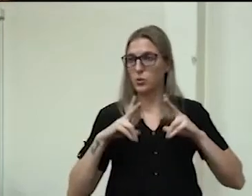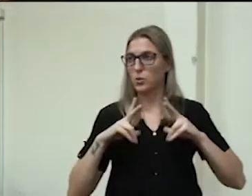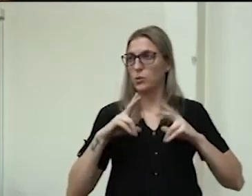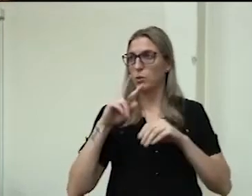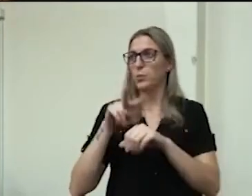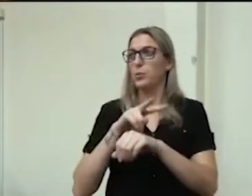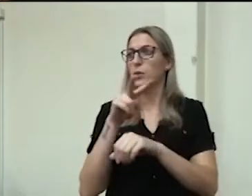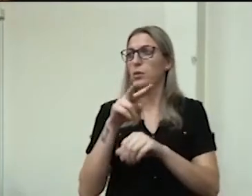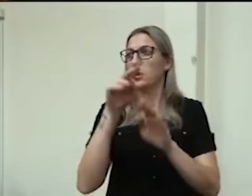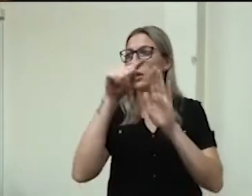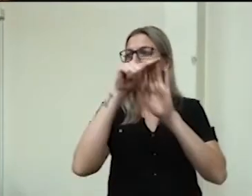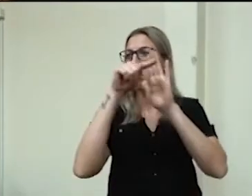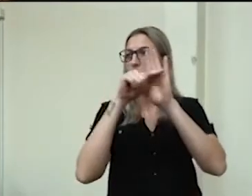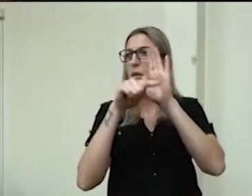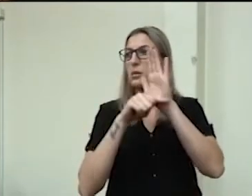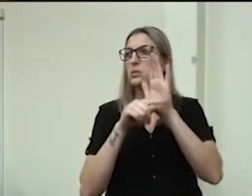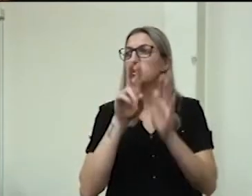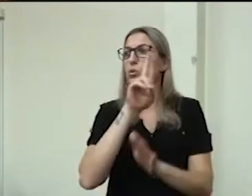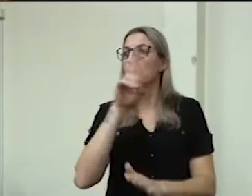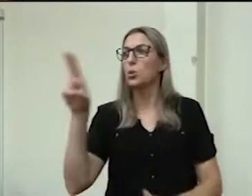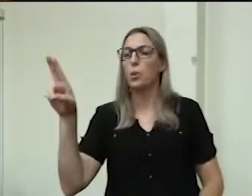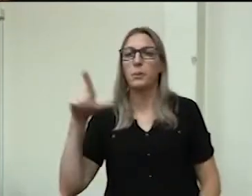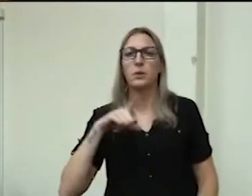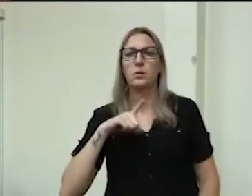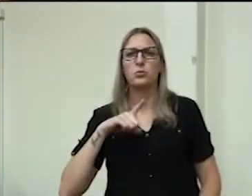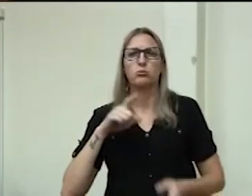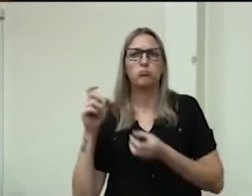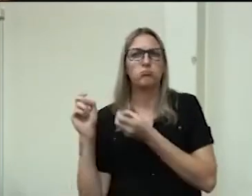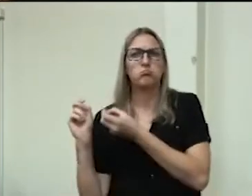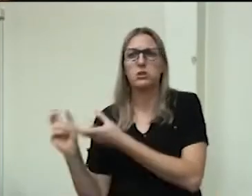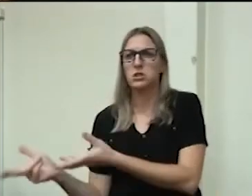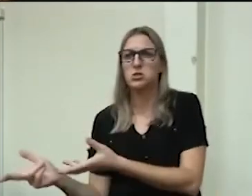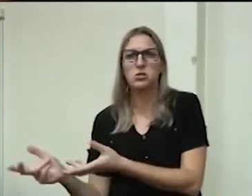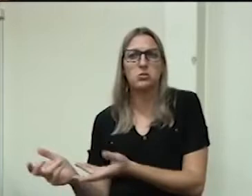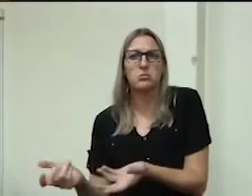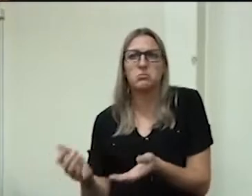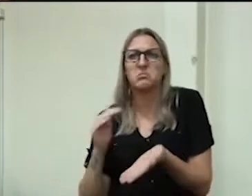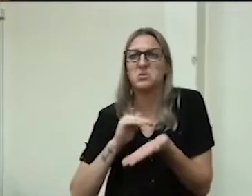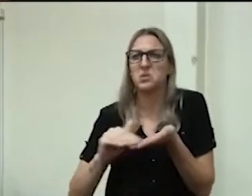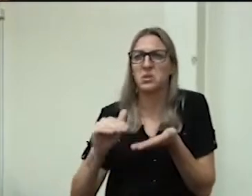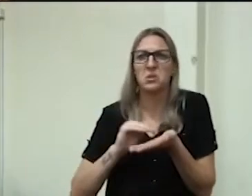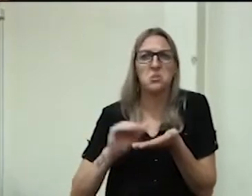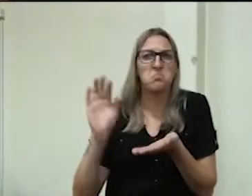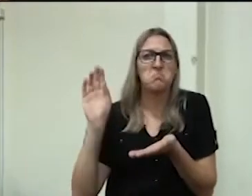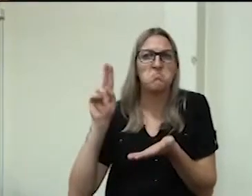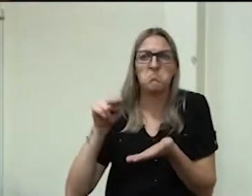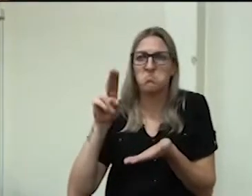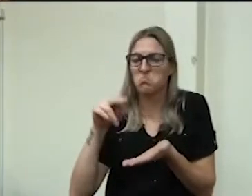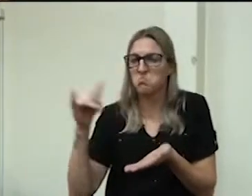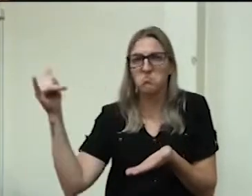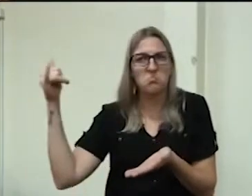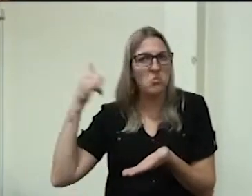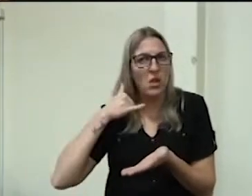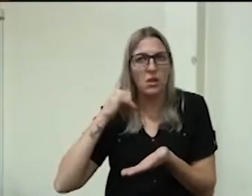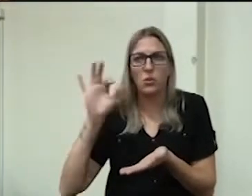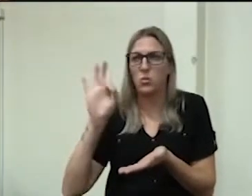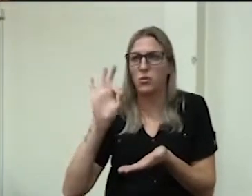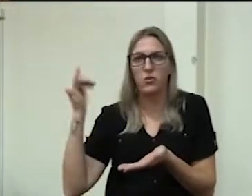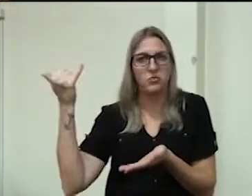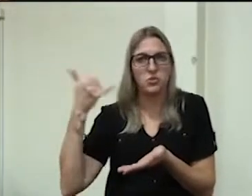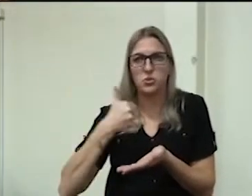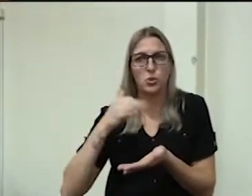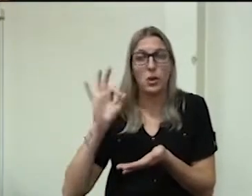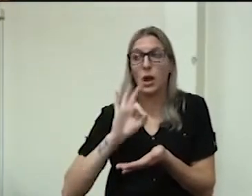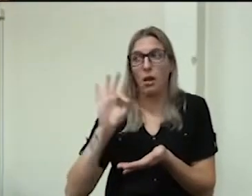e o nome dele aparecia como desistente. E em nenhum momento a secretaria ligou, fez contato de forma alguma. Então a situação